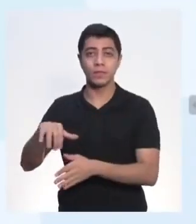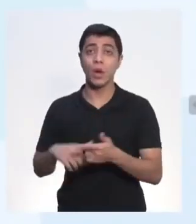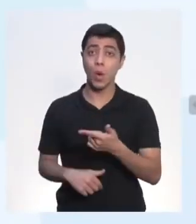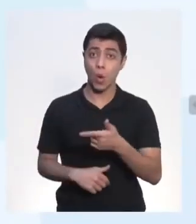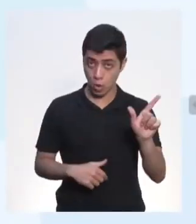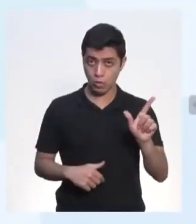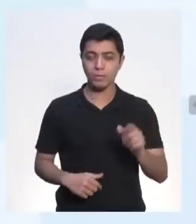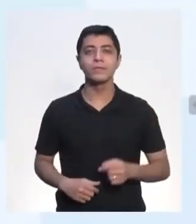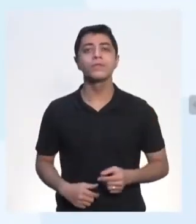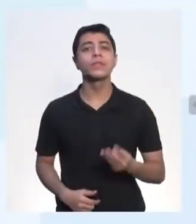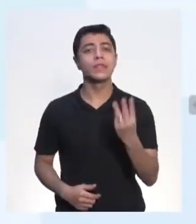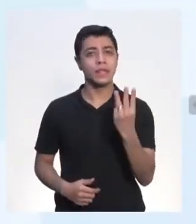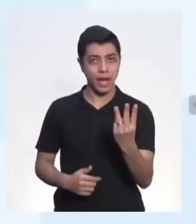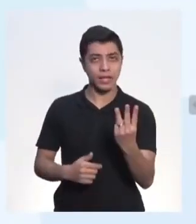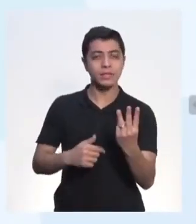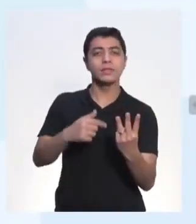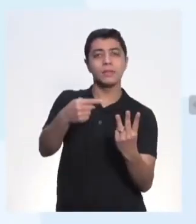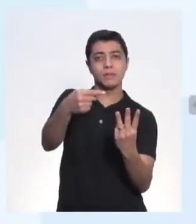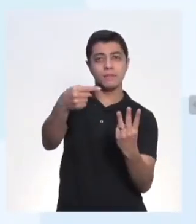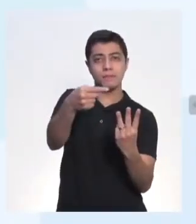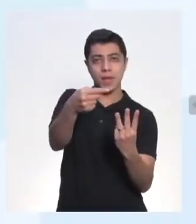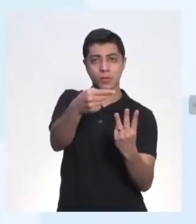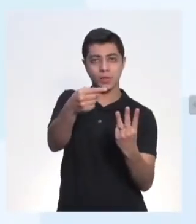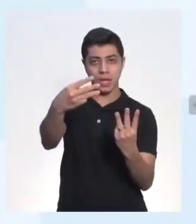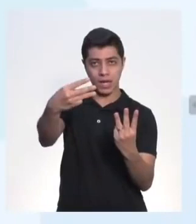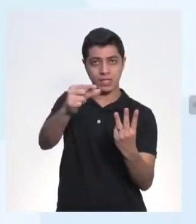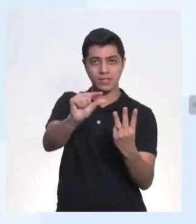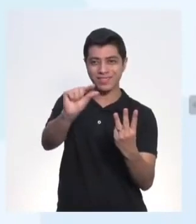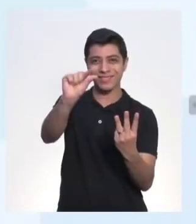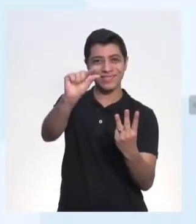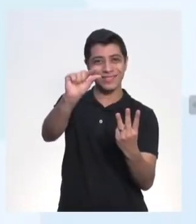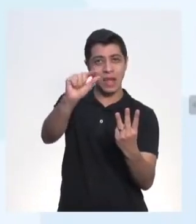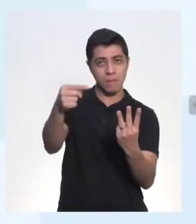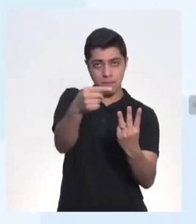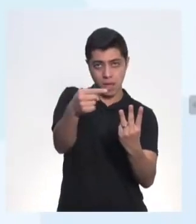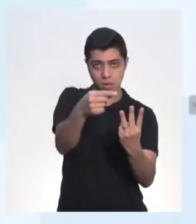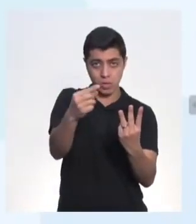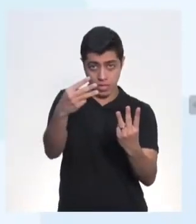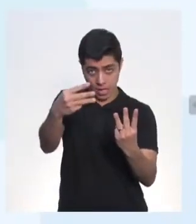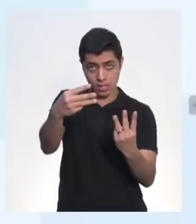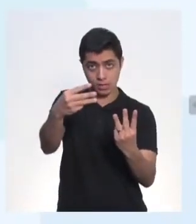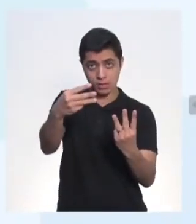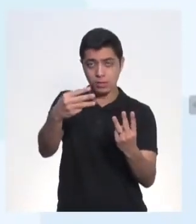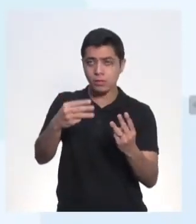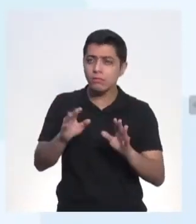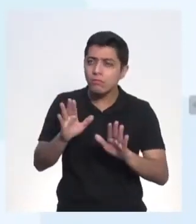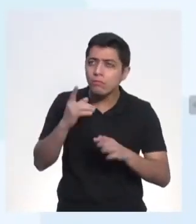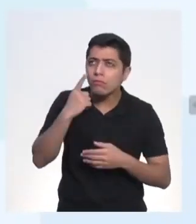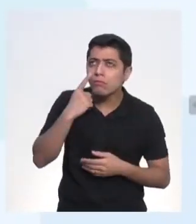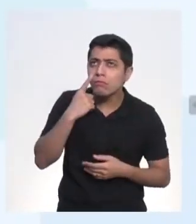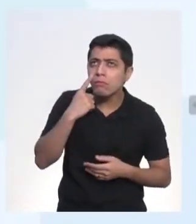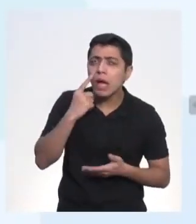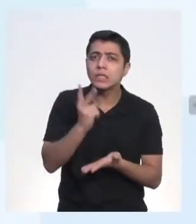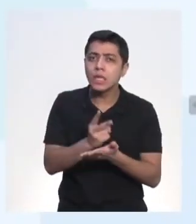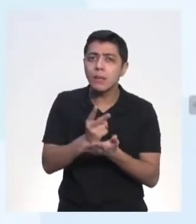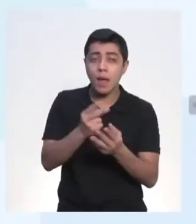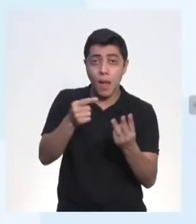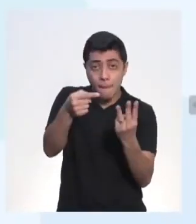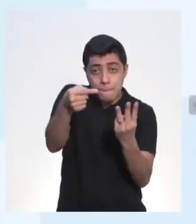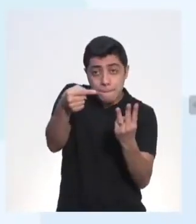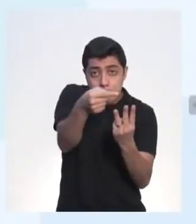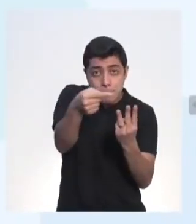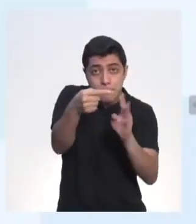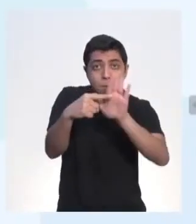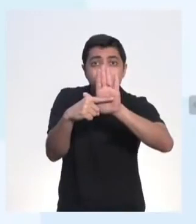Espera aí, professora, deixa eu ver se eu entendi. Toda vez que eu tiver um sinal de menos, eu vou colocar 1 sobre